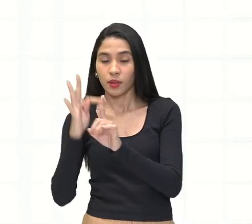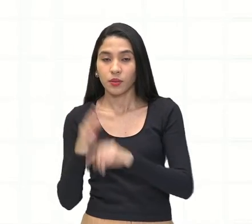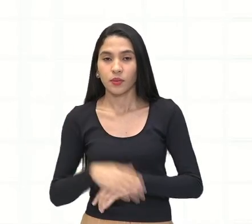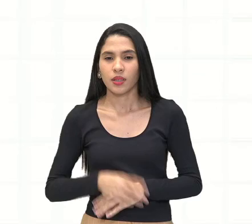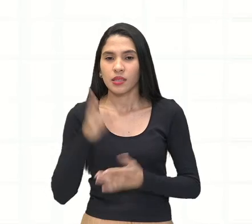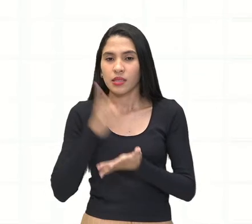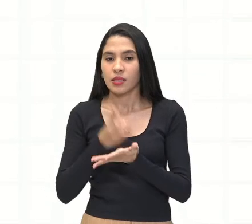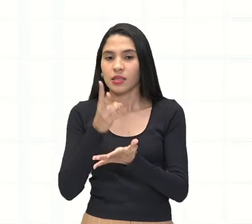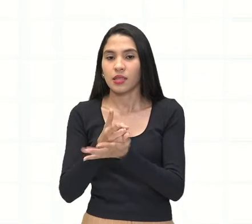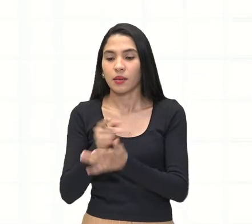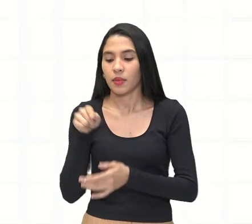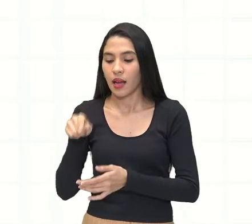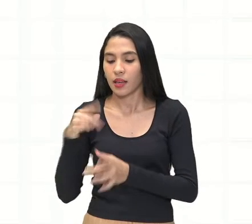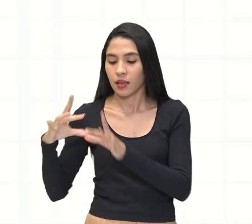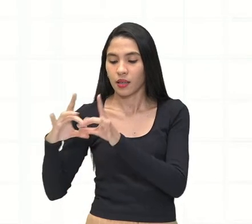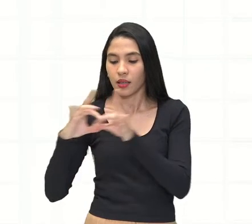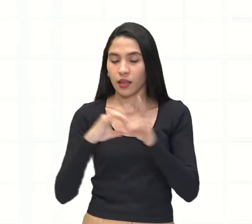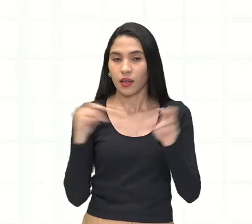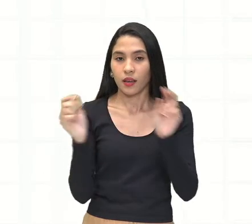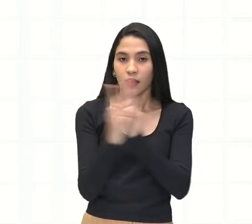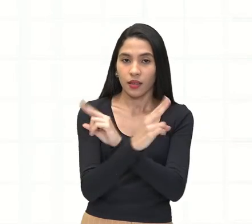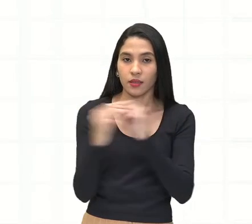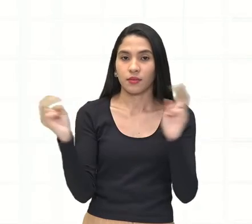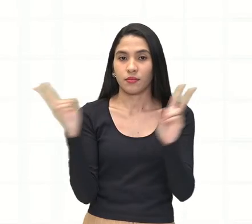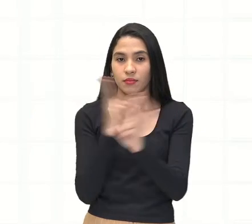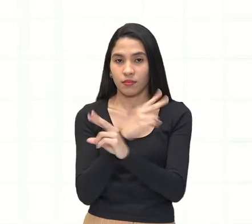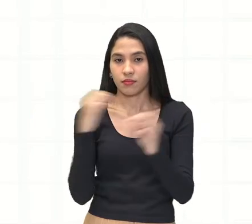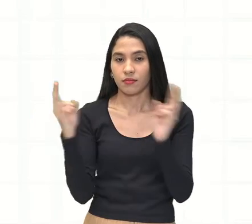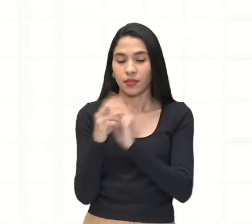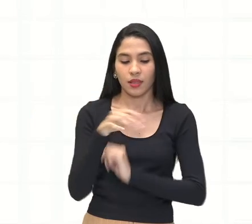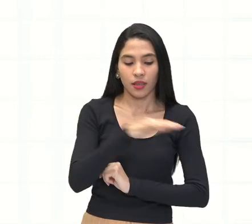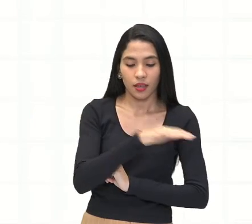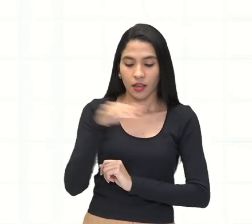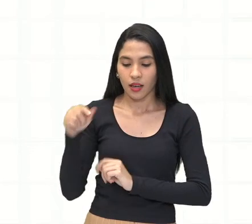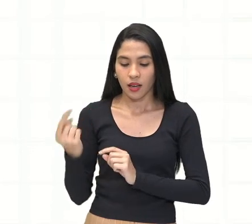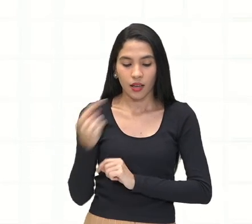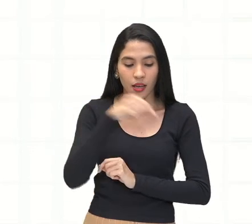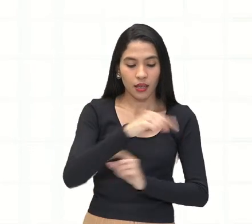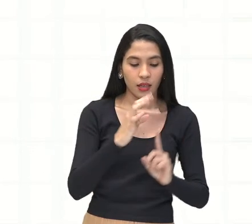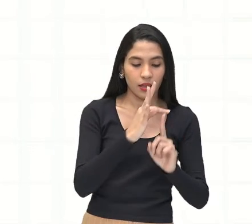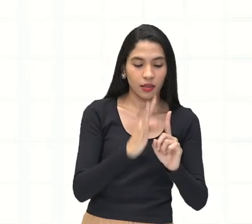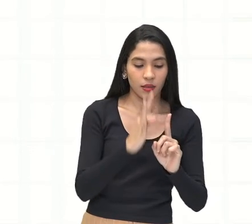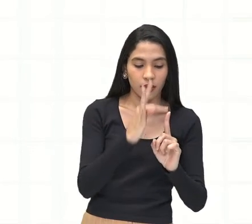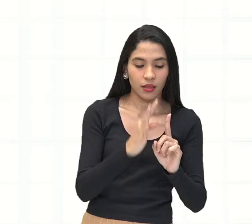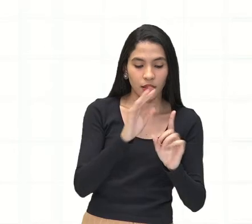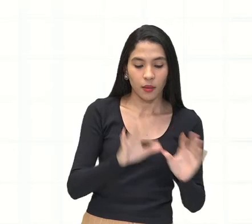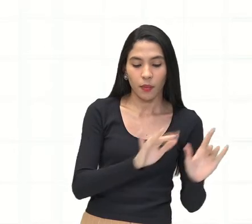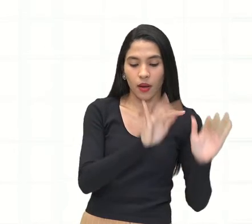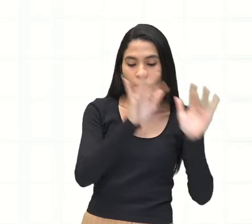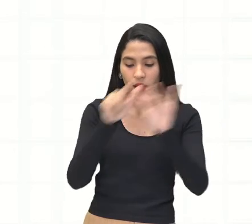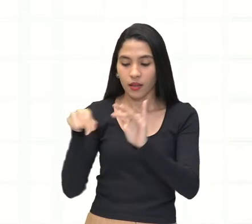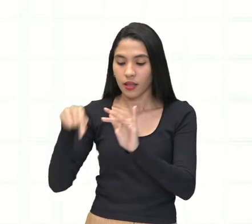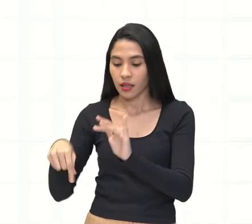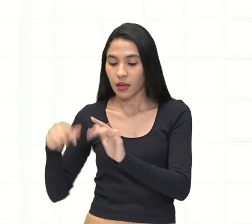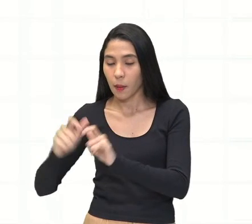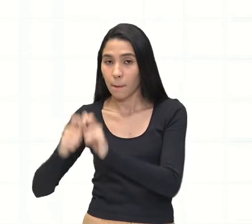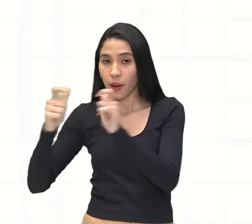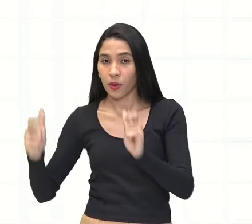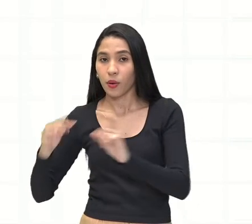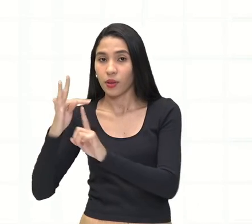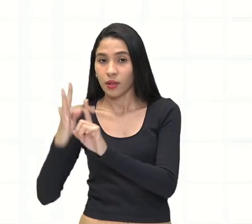a corrente de vento indo das áreas de menor temperatura para as áreas de